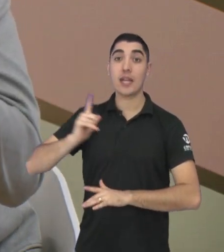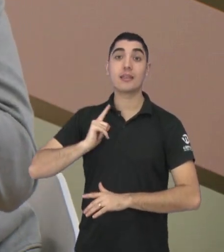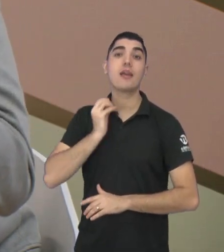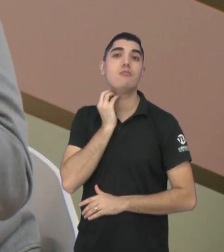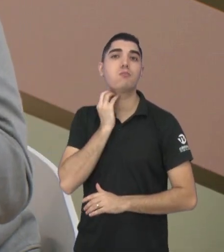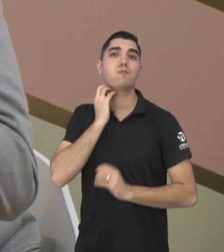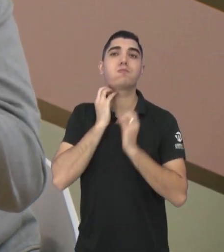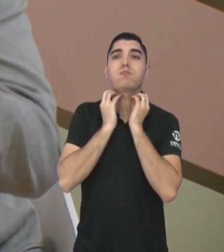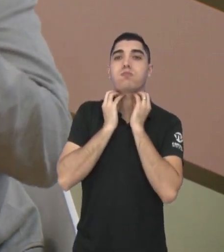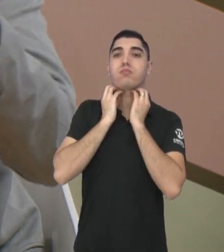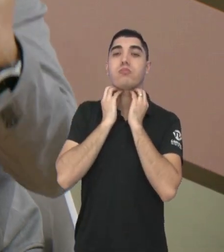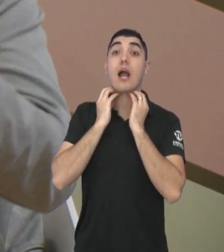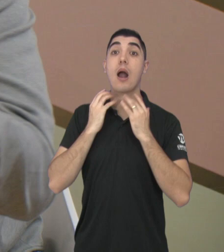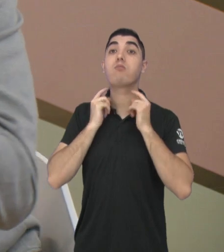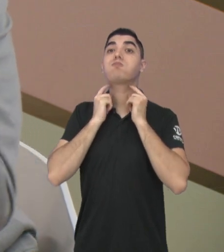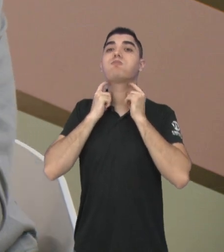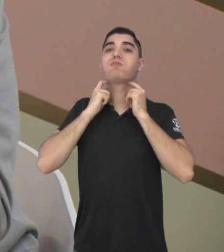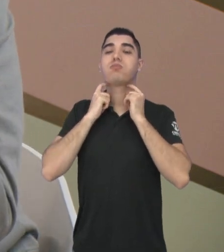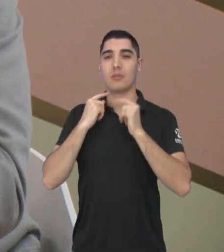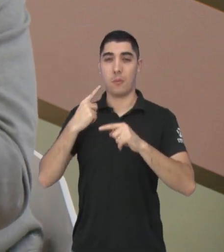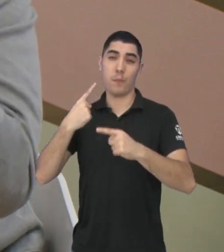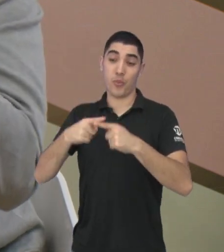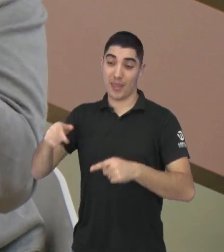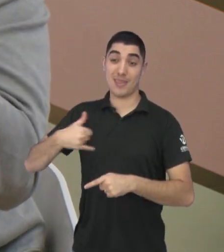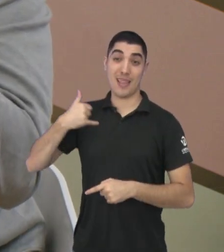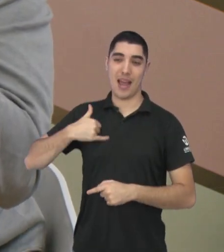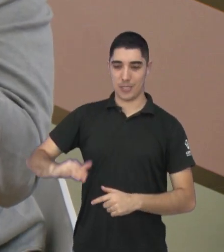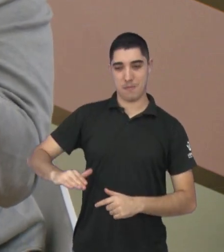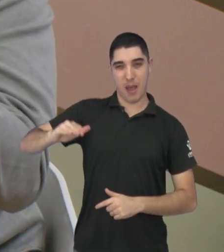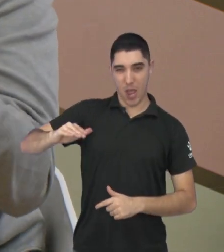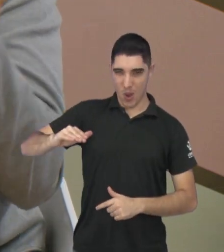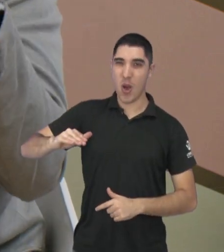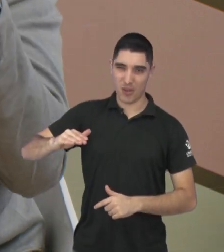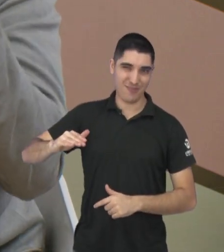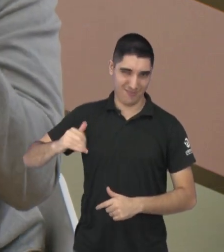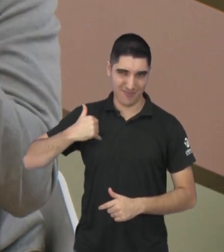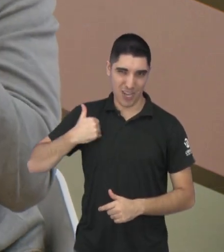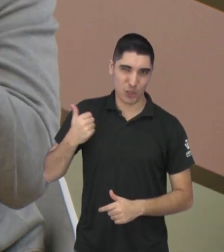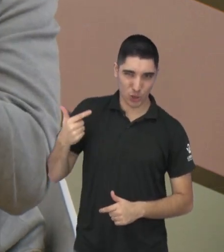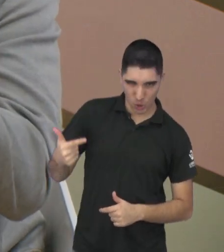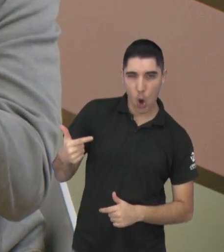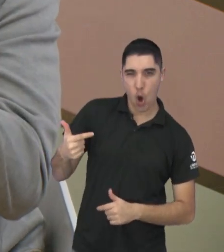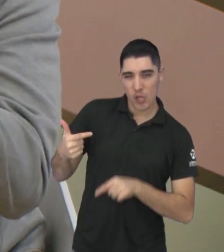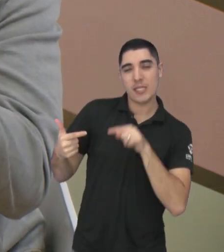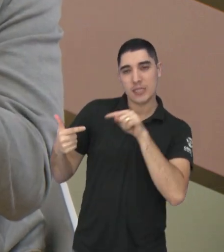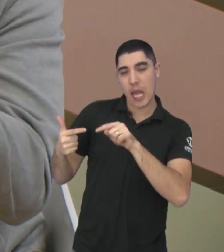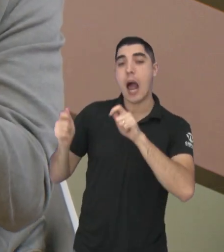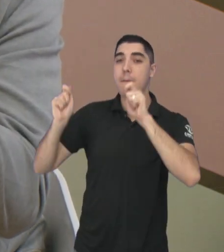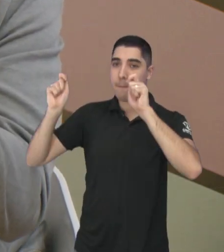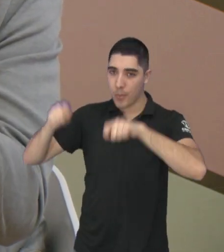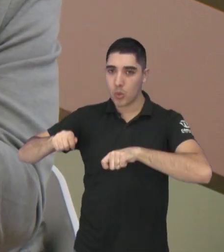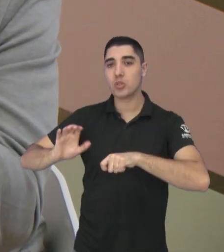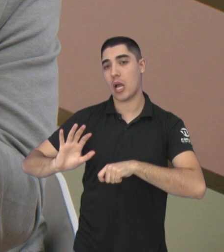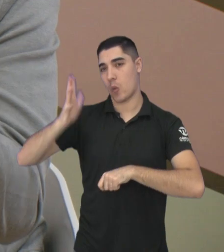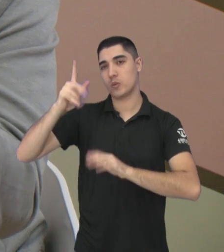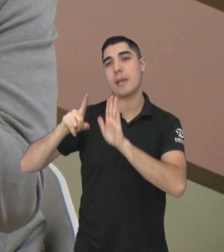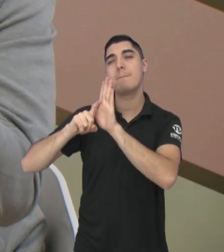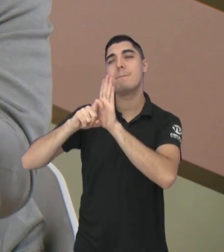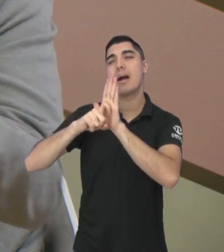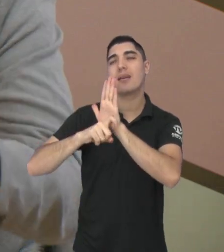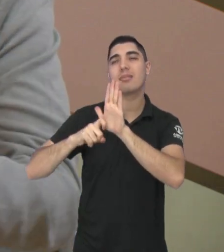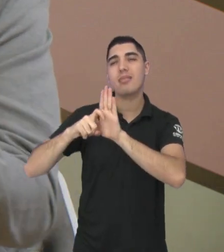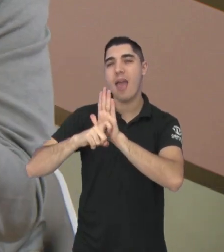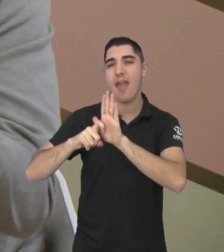amígdalas grandes, porque, naturalmente, a faixa etária permite essa amígdala grande, acontecem infecções por bactérias